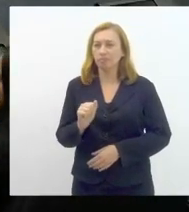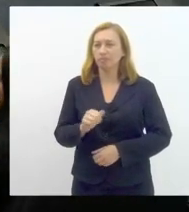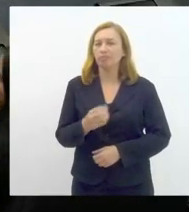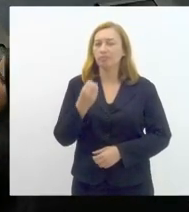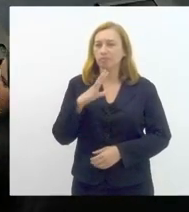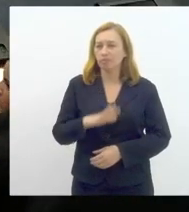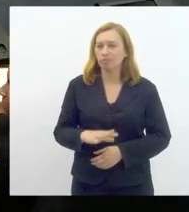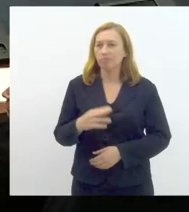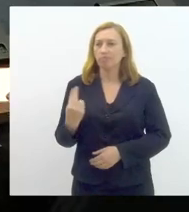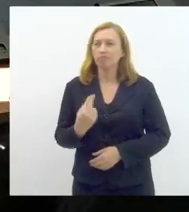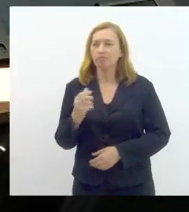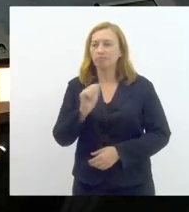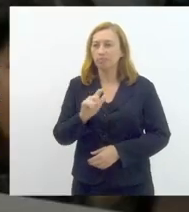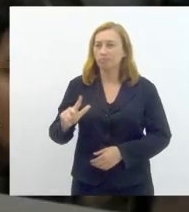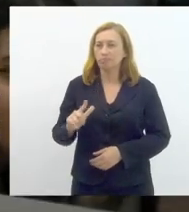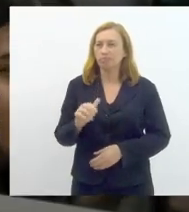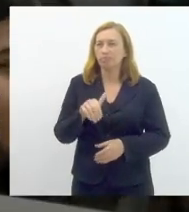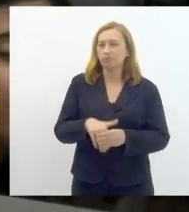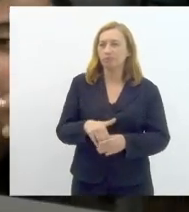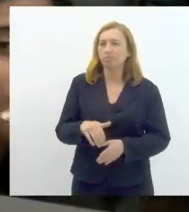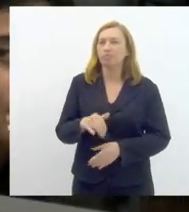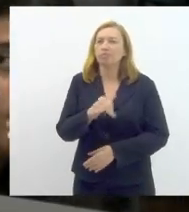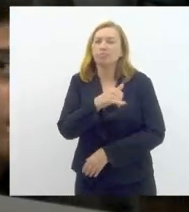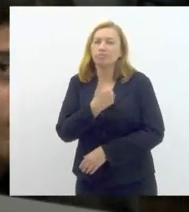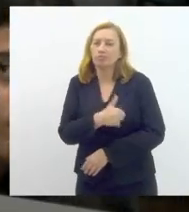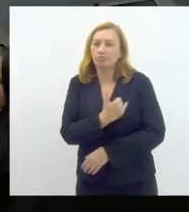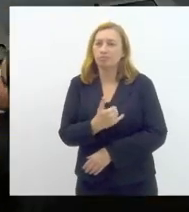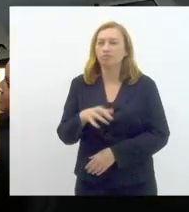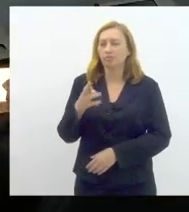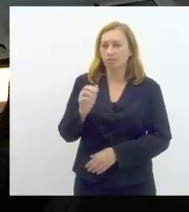Boa tarde, meu nome é Gabriel, vou votar na Rebeca, de São João de Meriti.